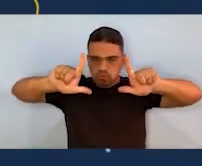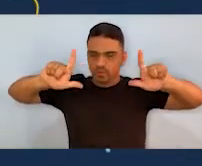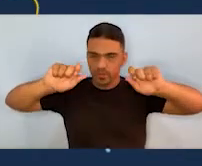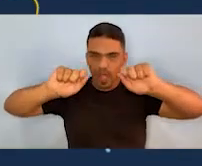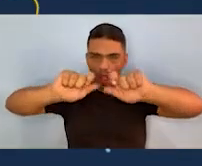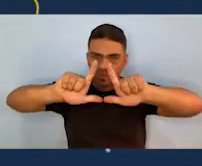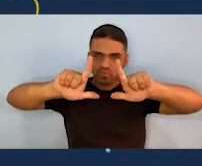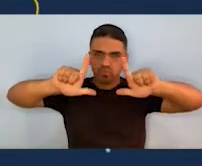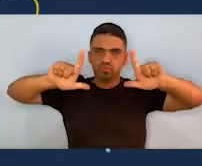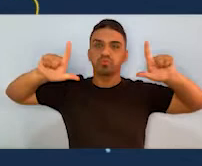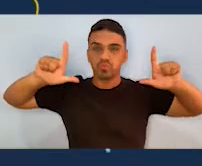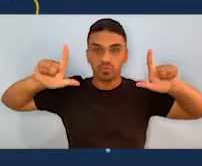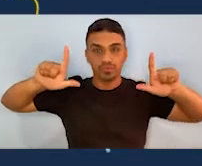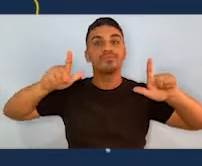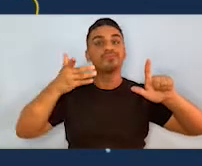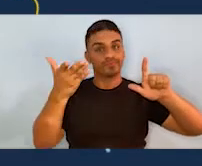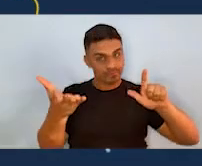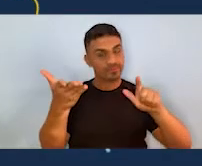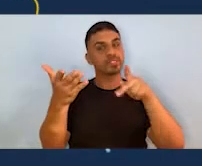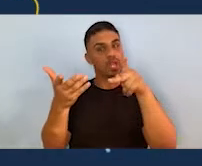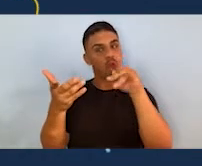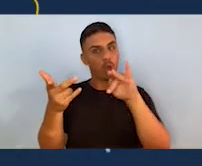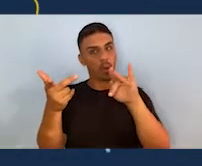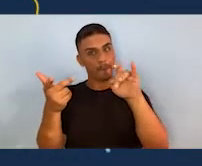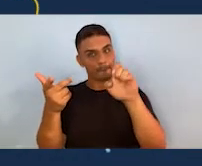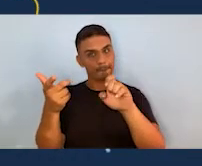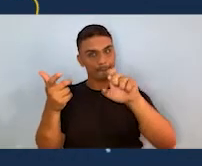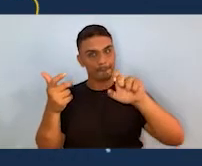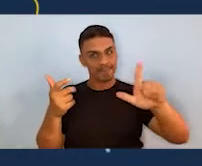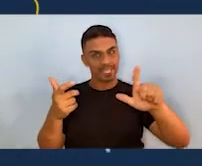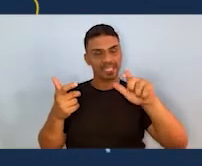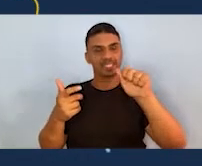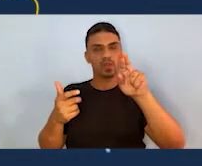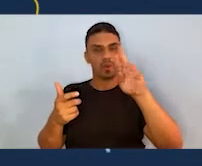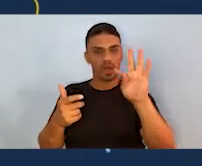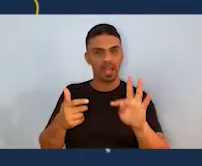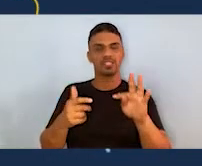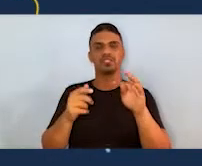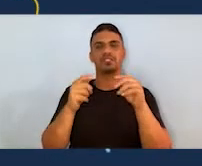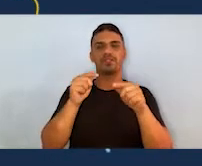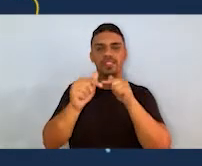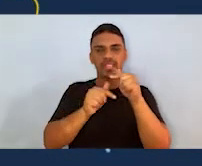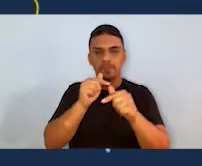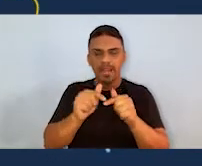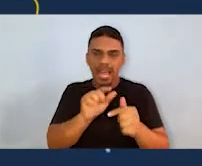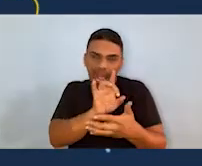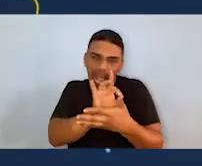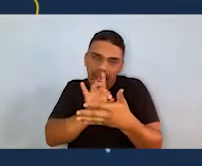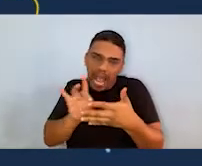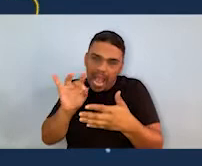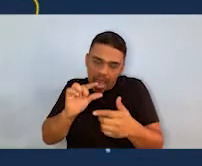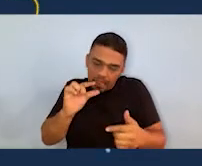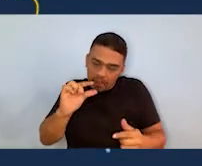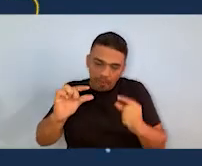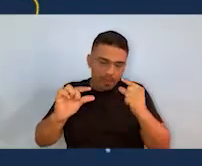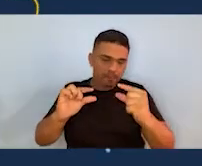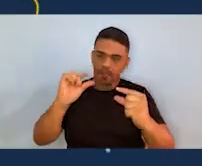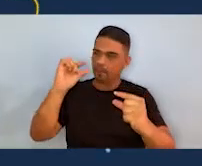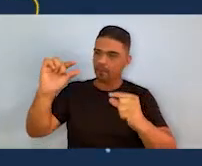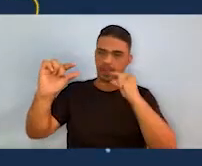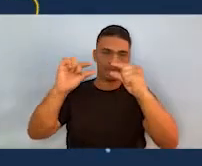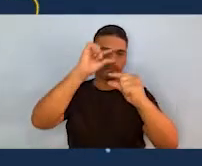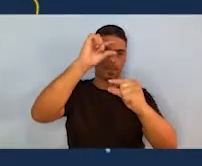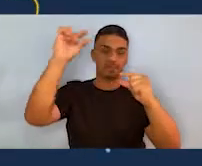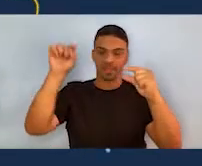pixels, e na ideia do pixel art, diferente de uma foto, você vai trabalhar cada pixel de modo que você sempre possa ir lá